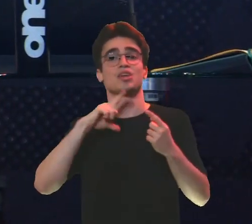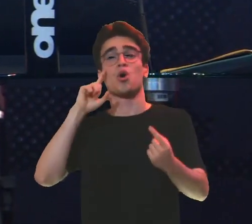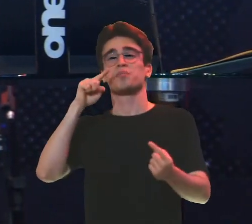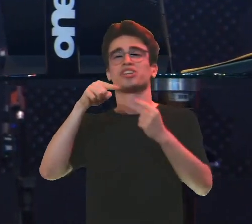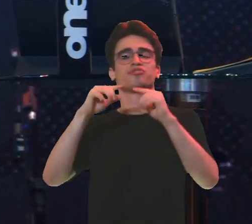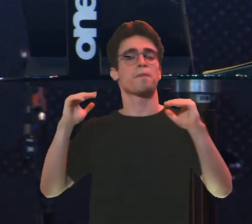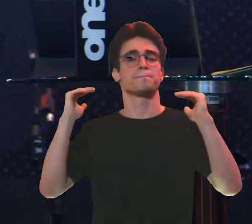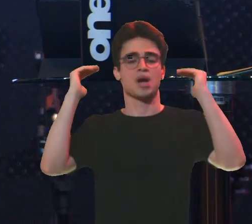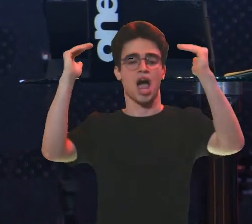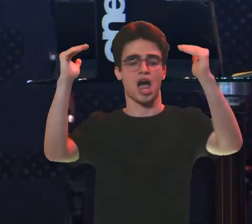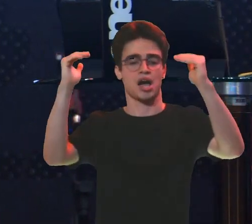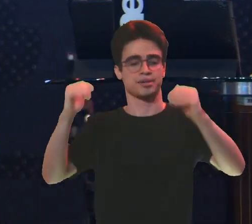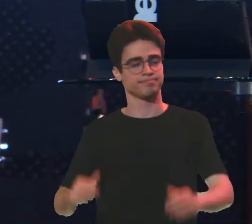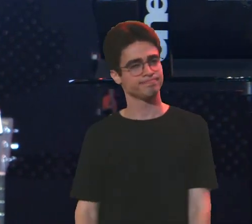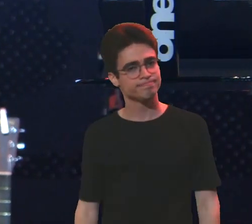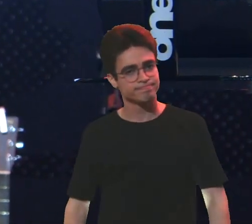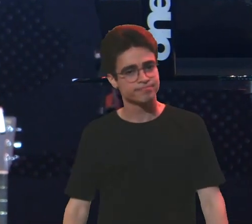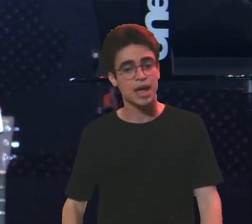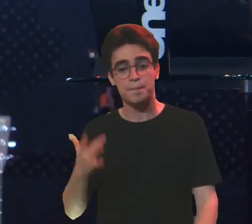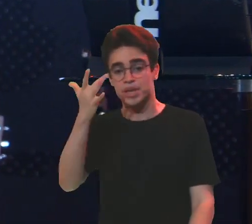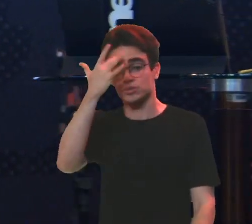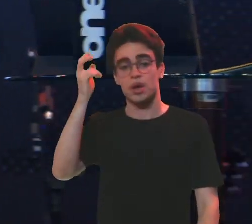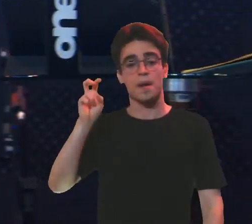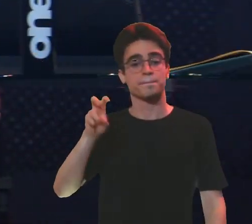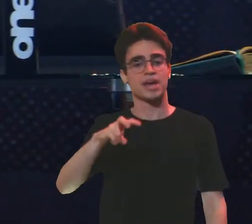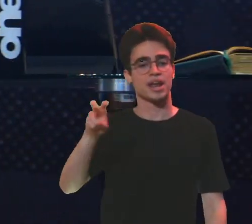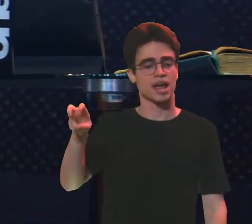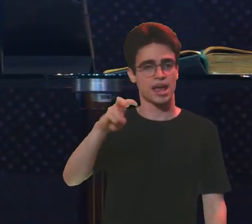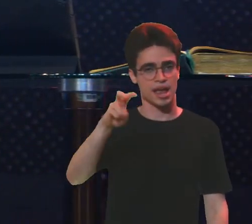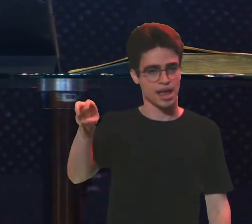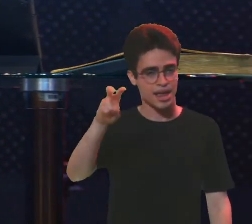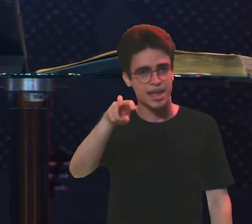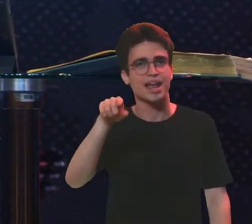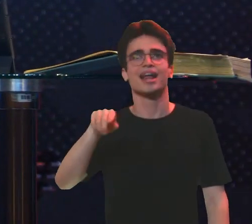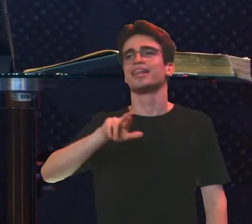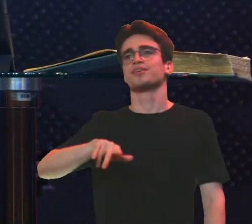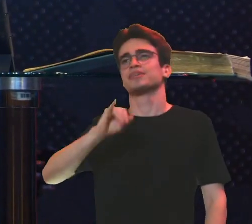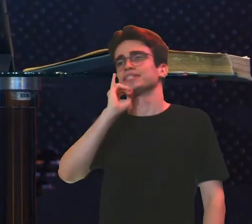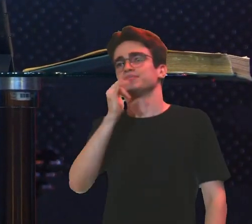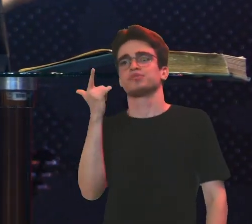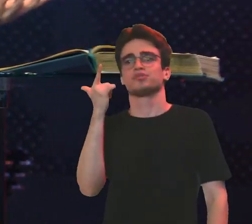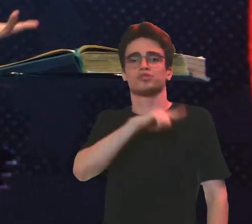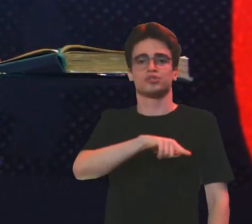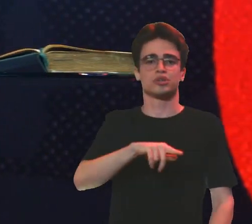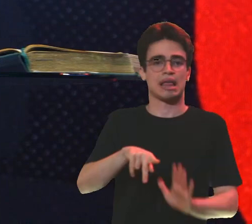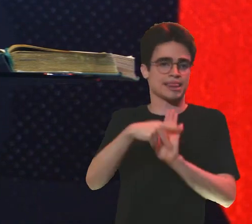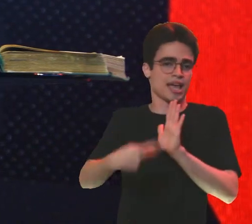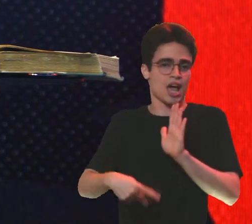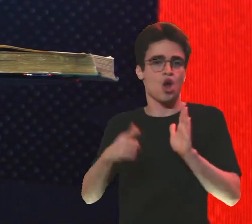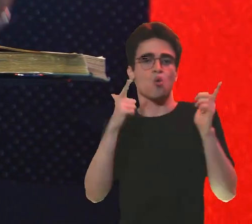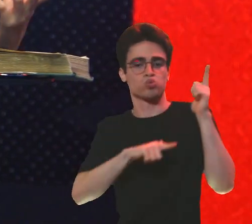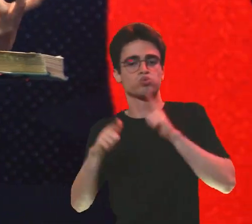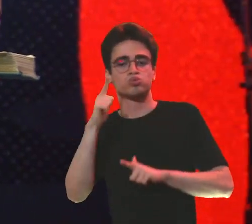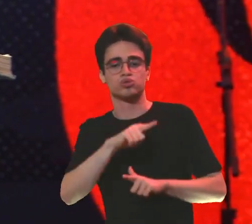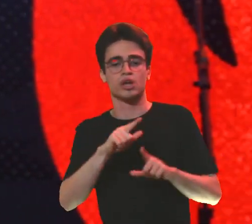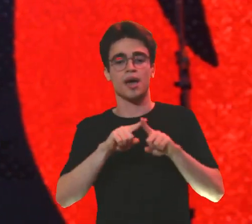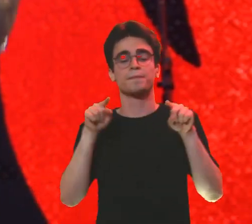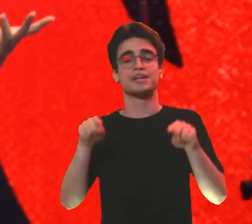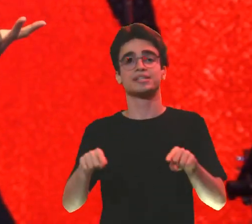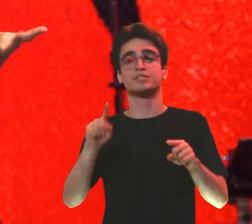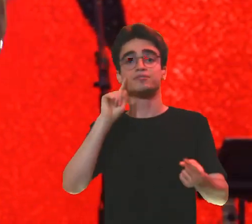maior. O peregrino, ele não vive só, igual eu falei, para conquistar as coisas terrenas, mas ele vive